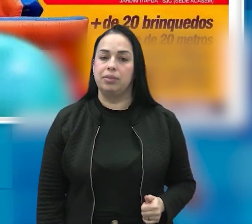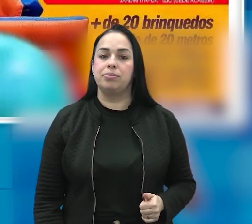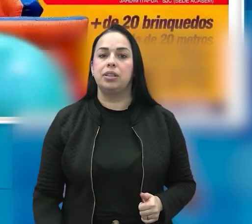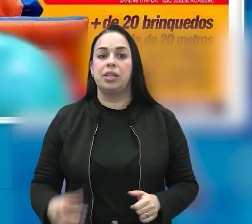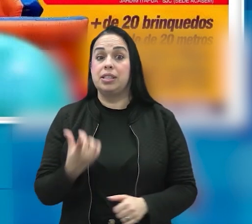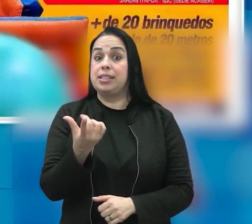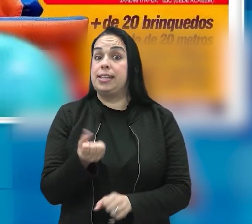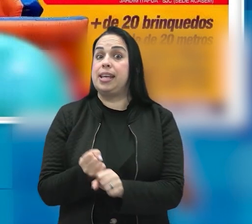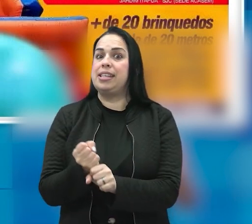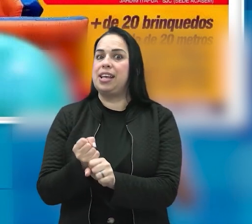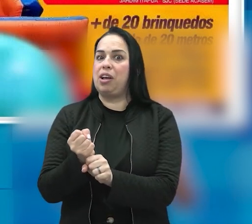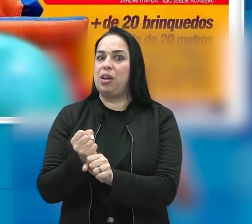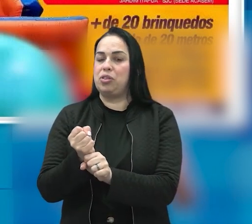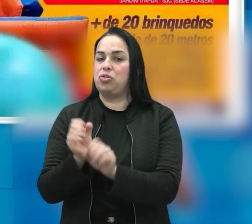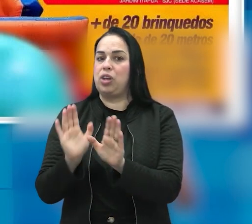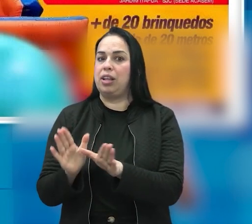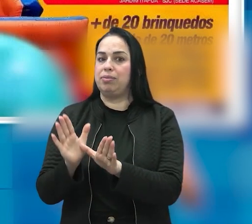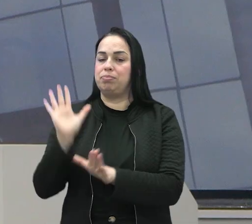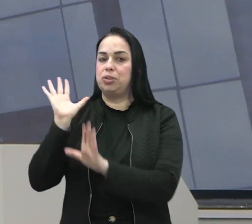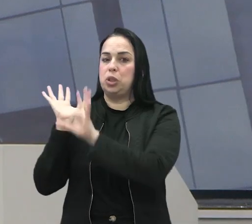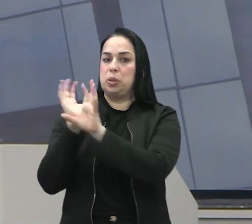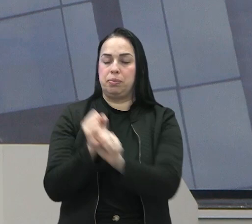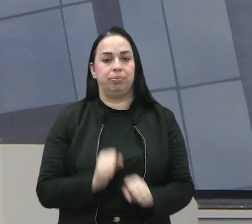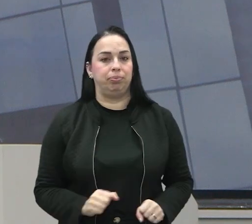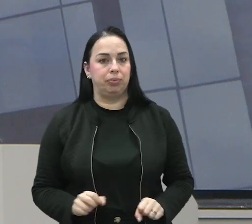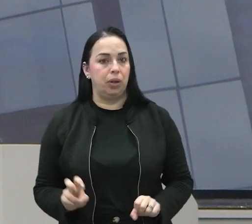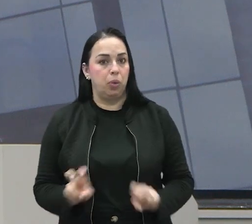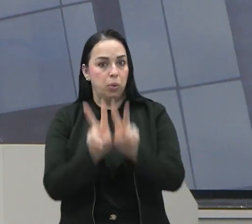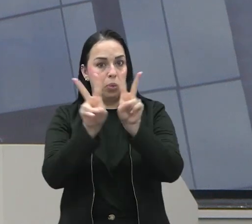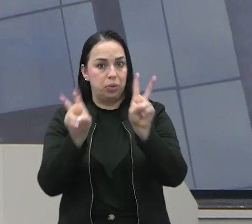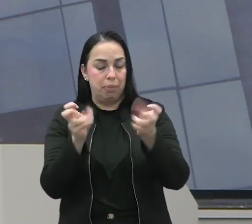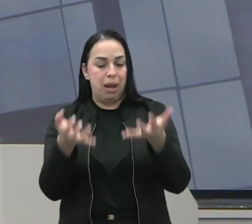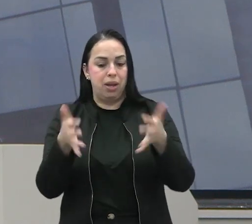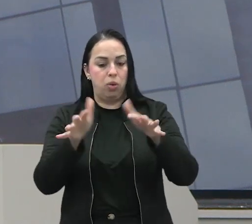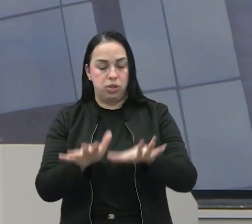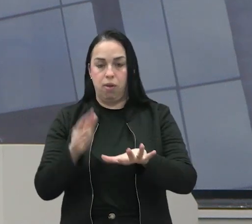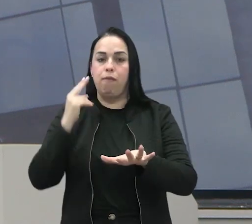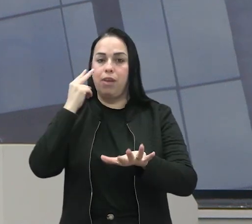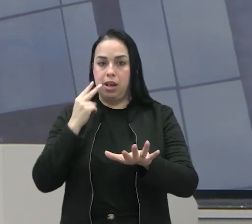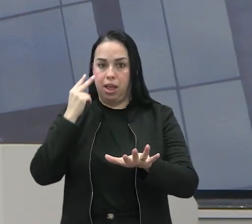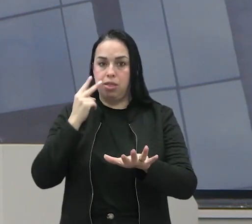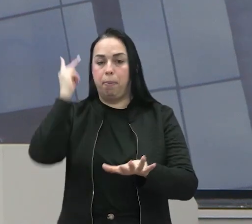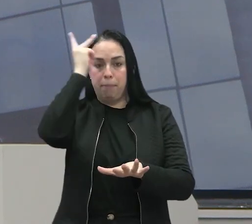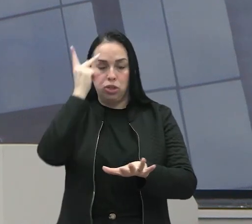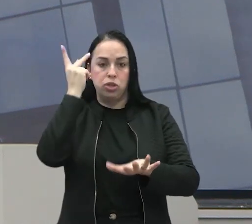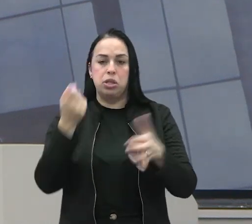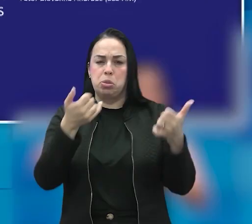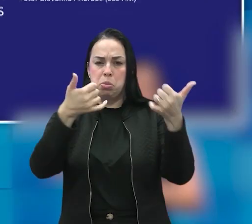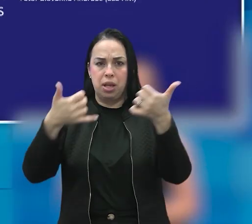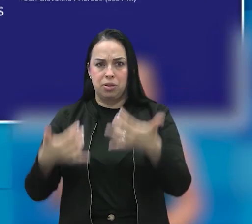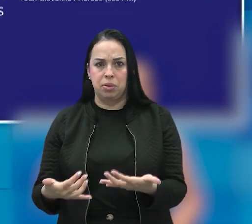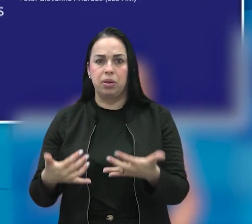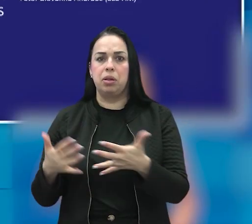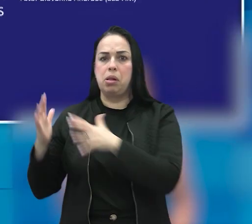Emmanuel, que completa 16 anos de história. E a inclusão foi o assunto abordado pelo vereador Fernando Petiti.